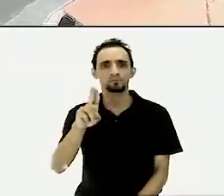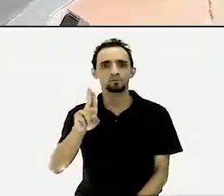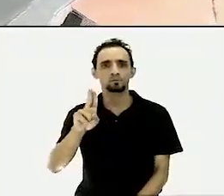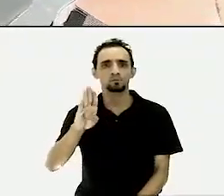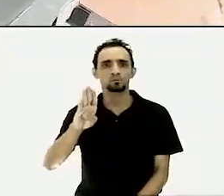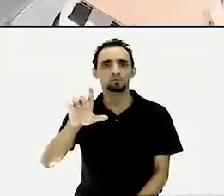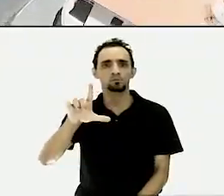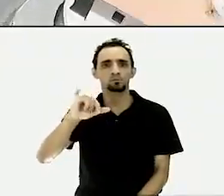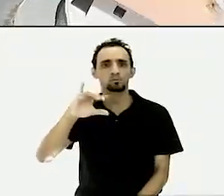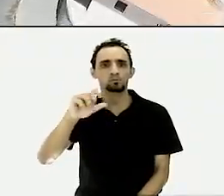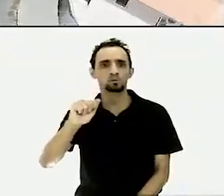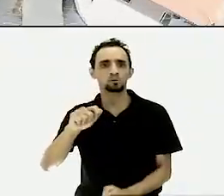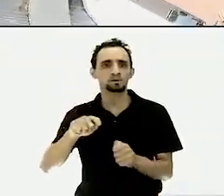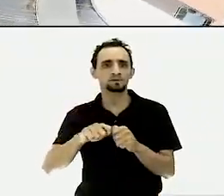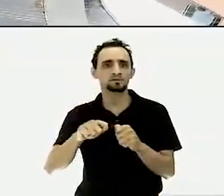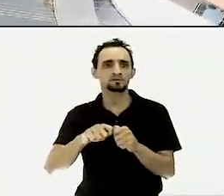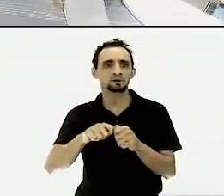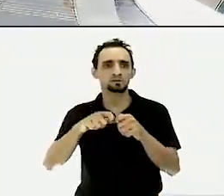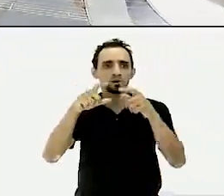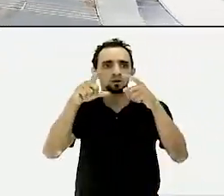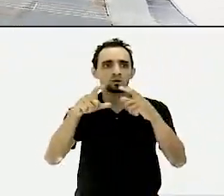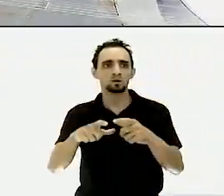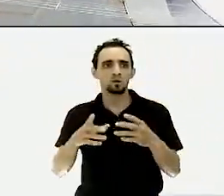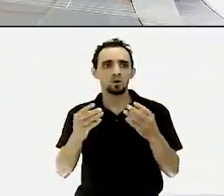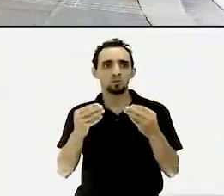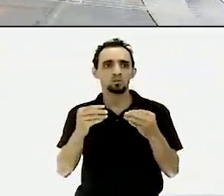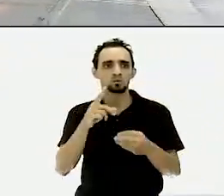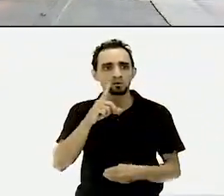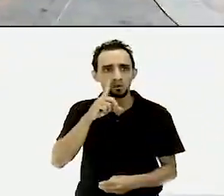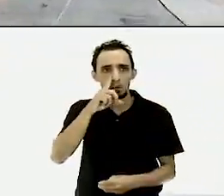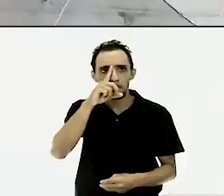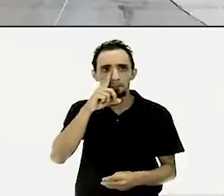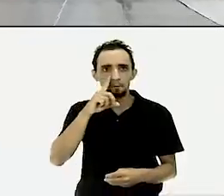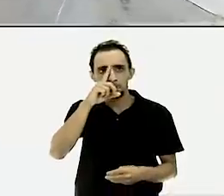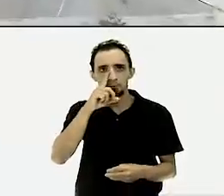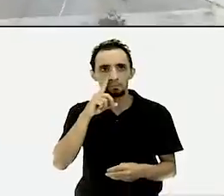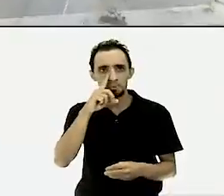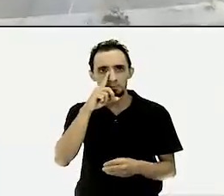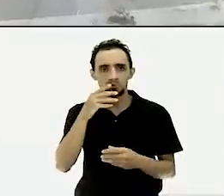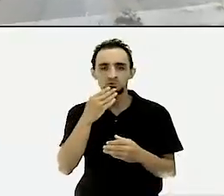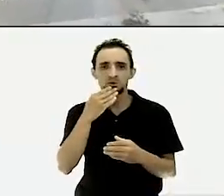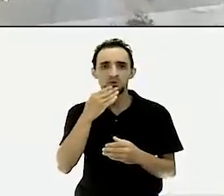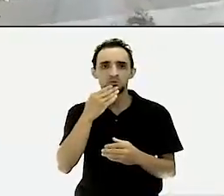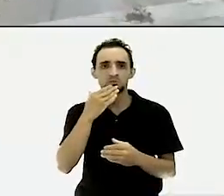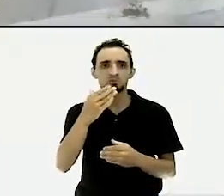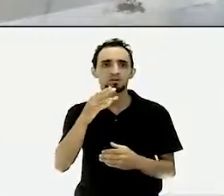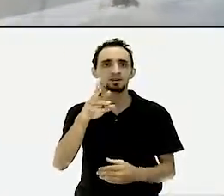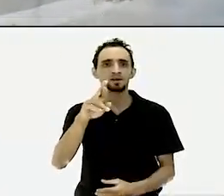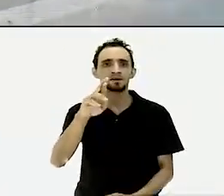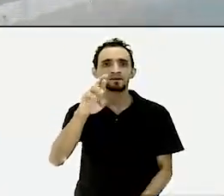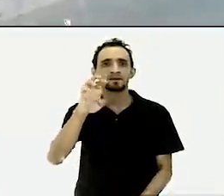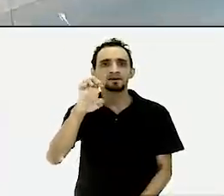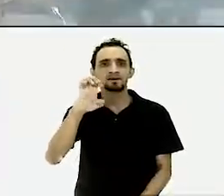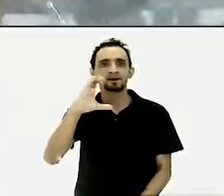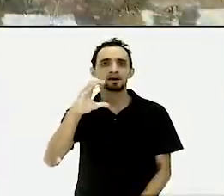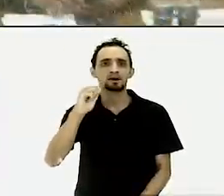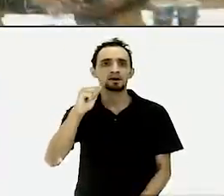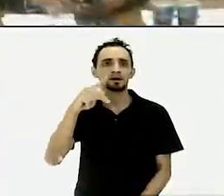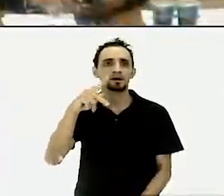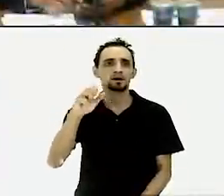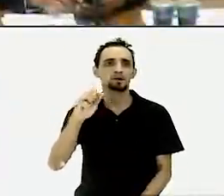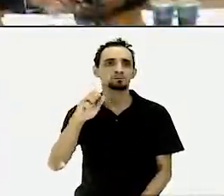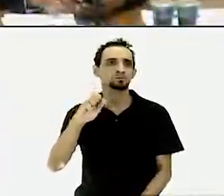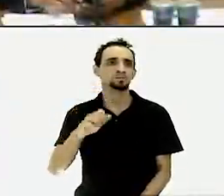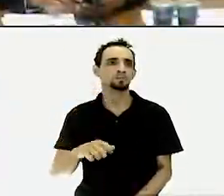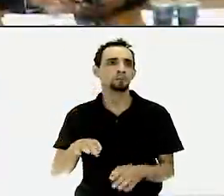consideravelmente, pois a via de acesso mais próxima para os bairros Santa Islina e Jardim Márcia. E muitos motoristas estão usando